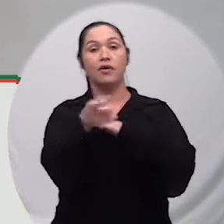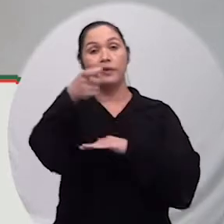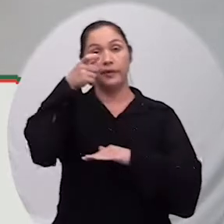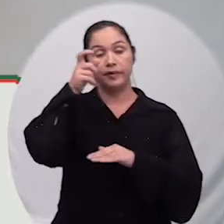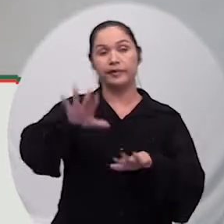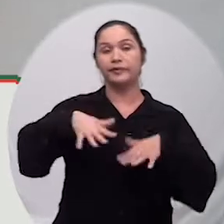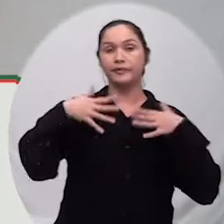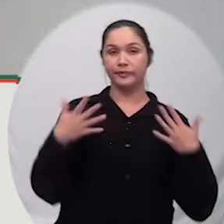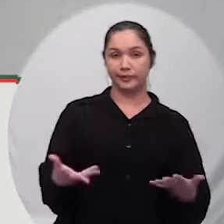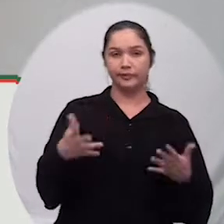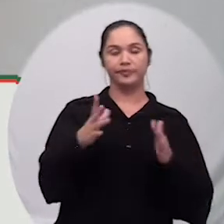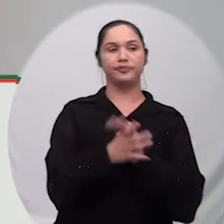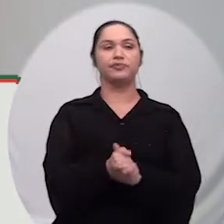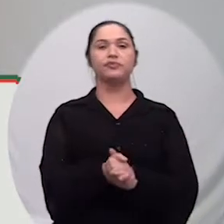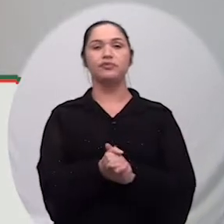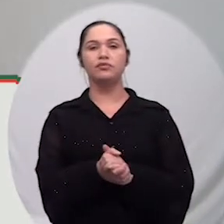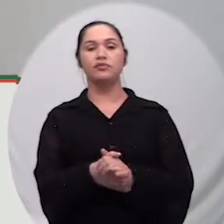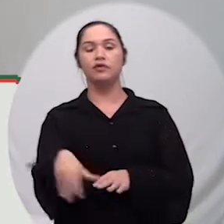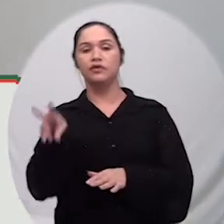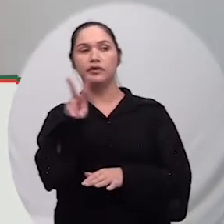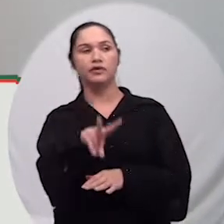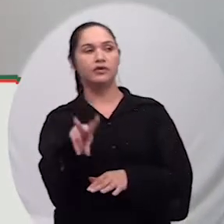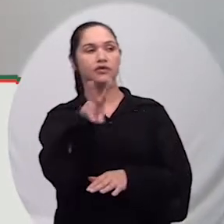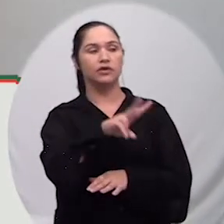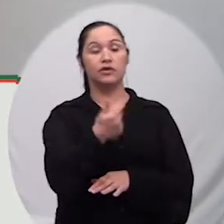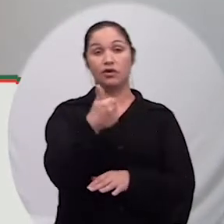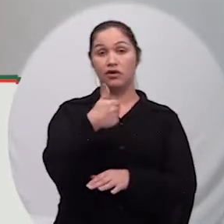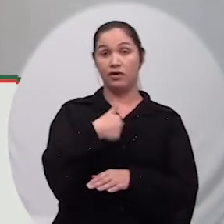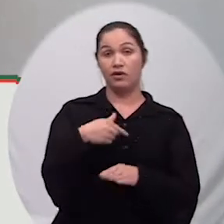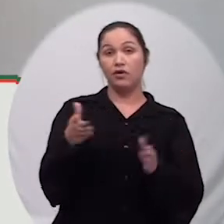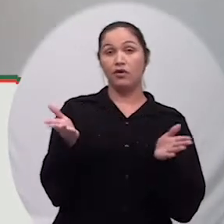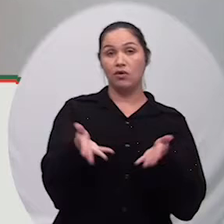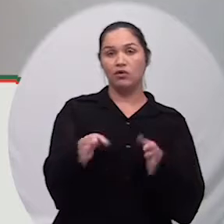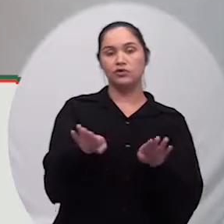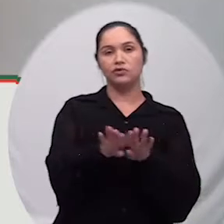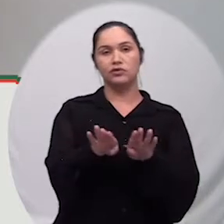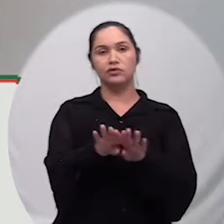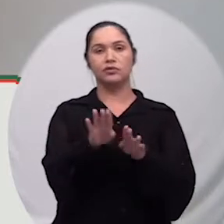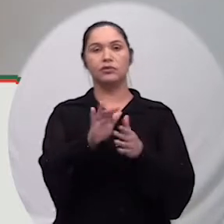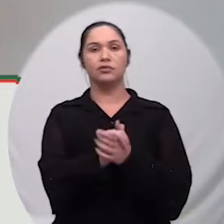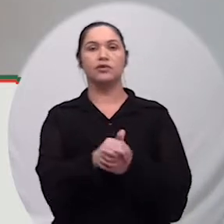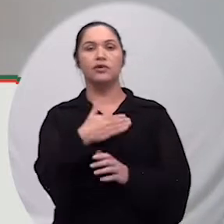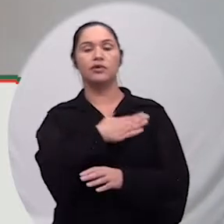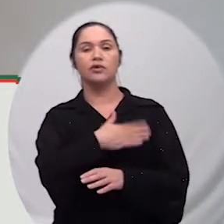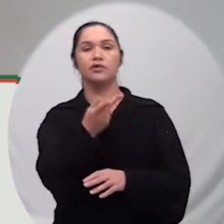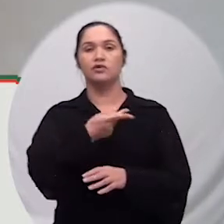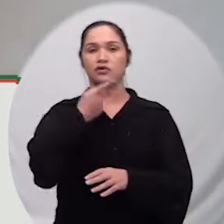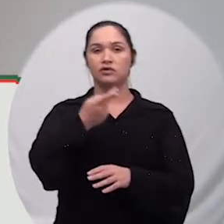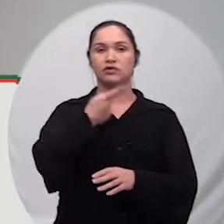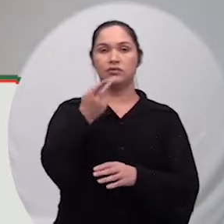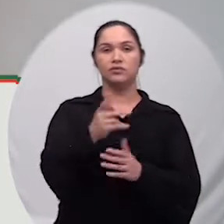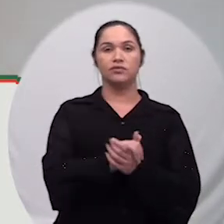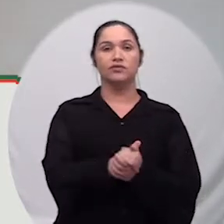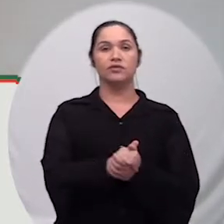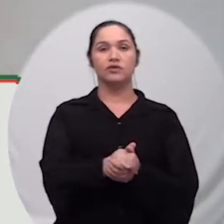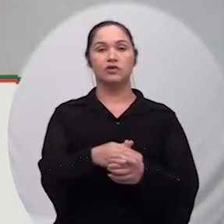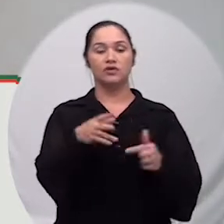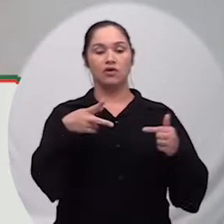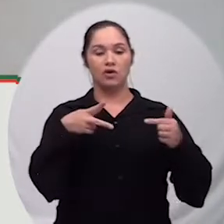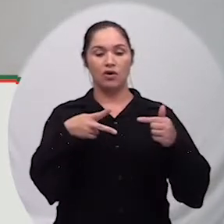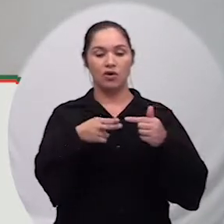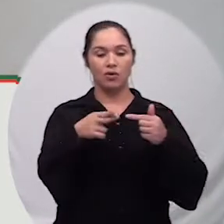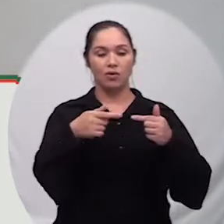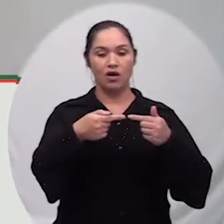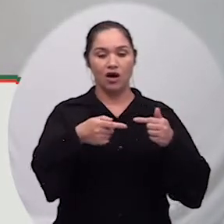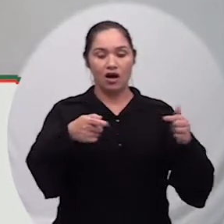na linha de vários vereadores, na data de hoje, eu também venho ressaltar a inauguração e ampliação do Hospital Materno